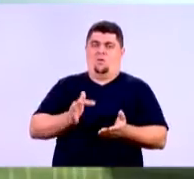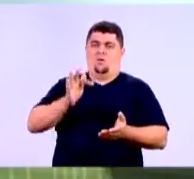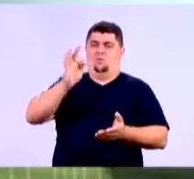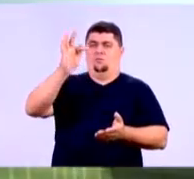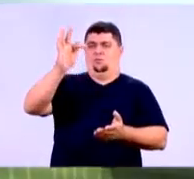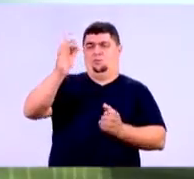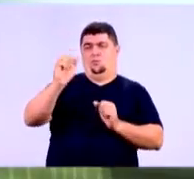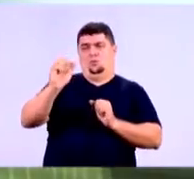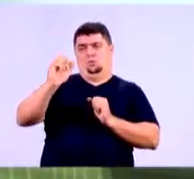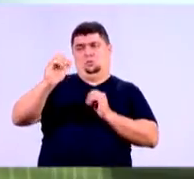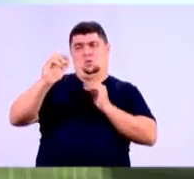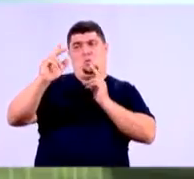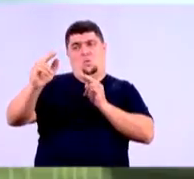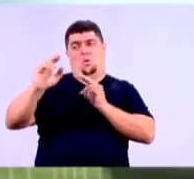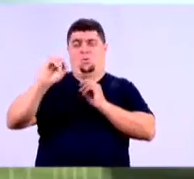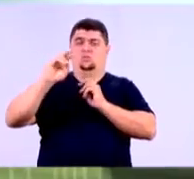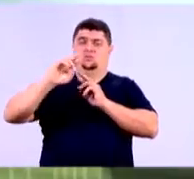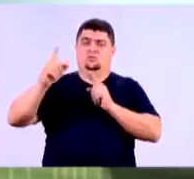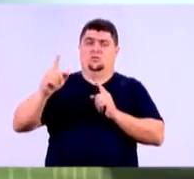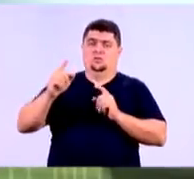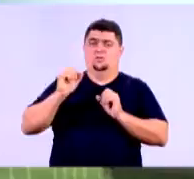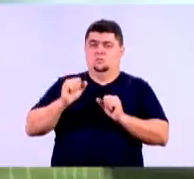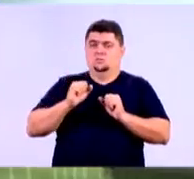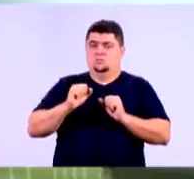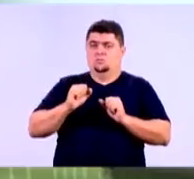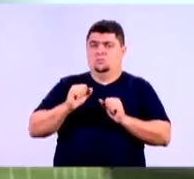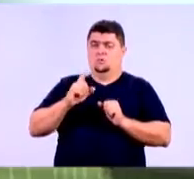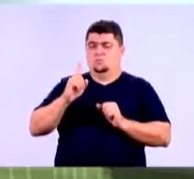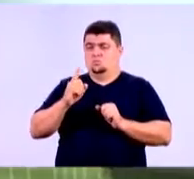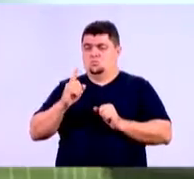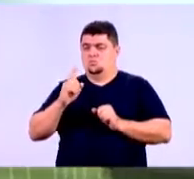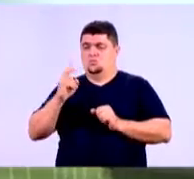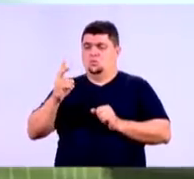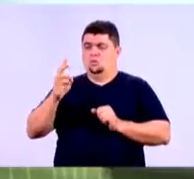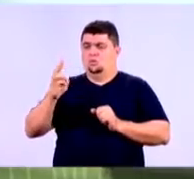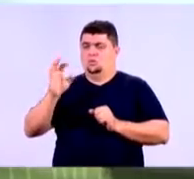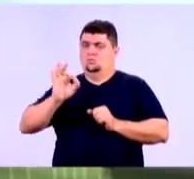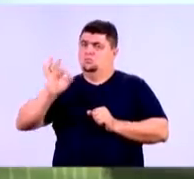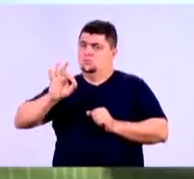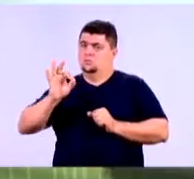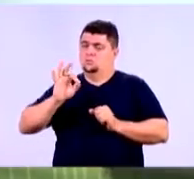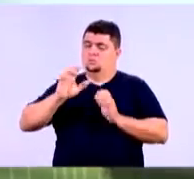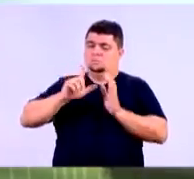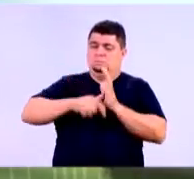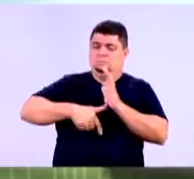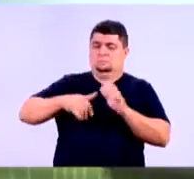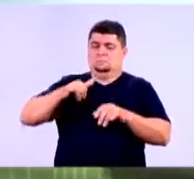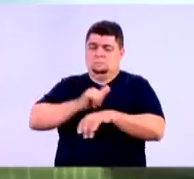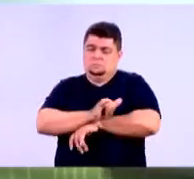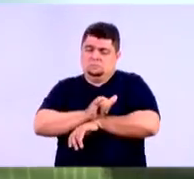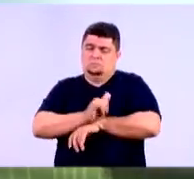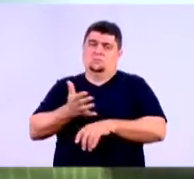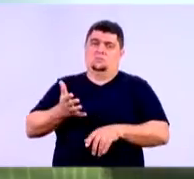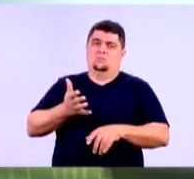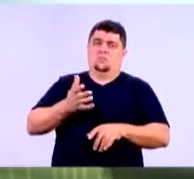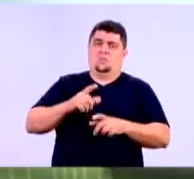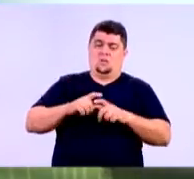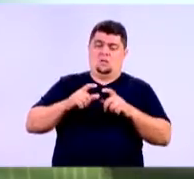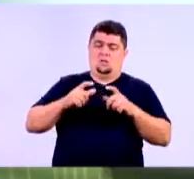futuro, mas se você está tendo uma taxa de inadimplência média de 1, 2 ou 3% e você for ampliar aos poucos e com certa